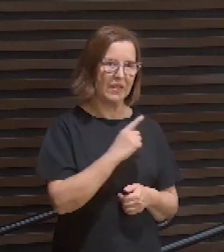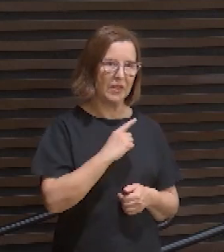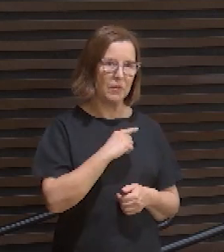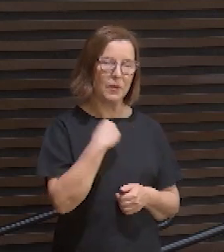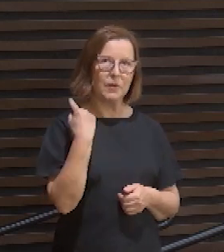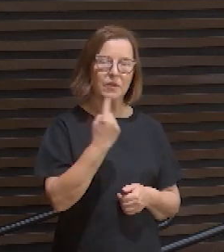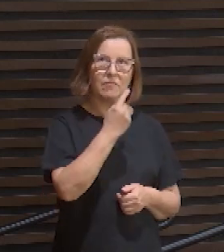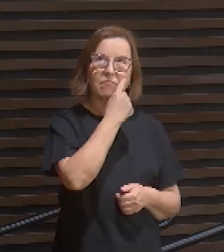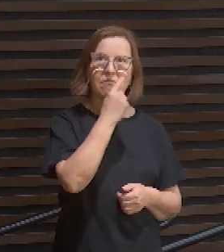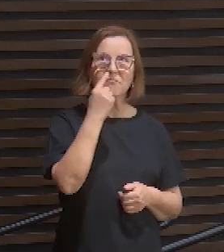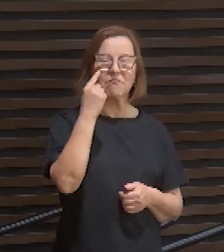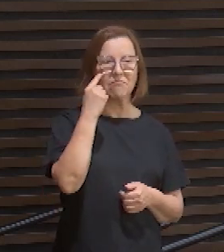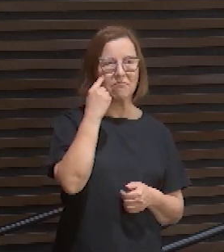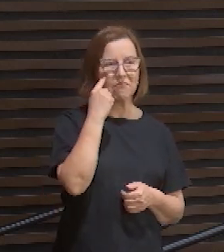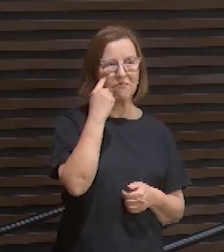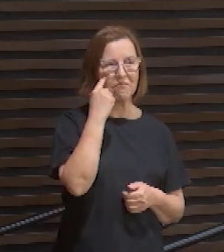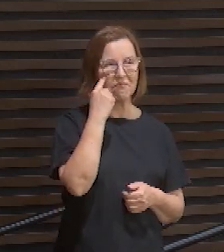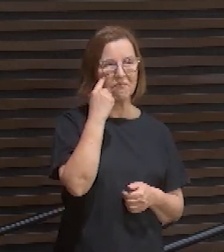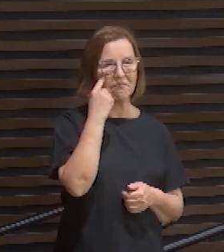nossos olhos